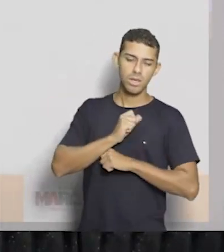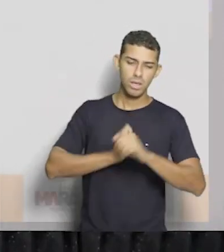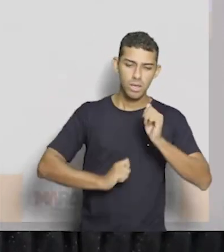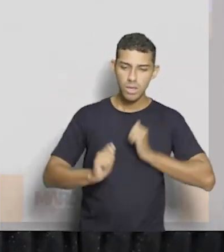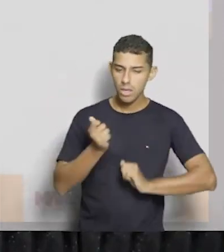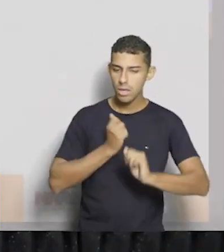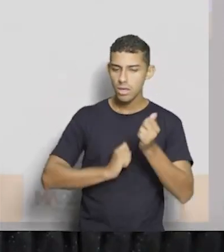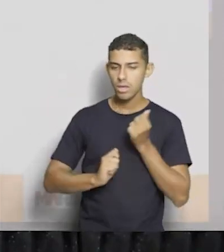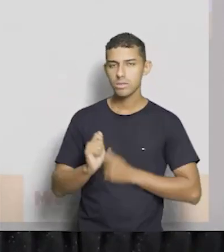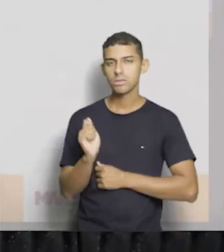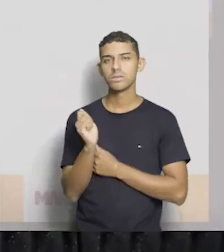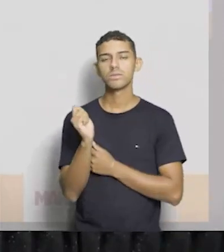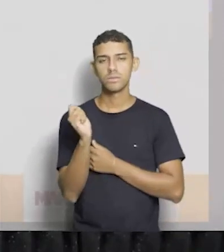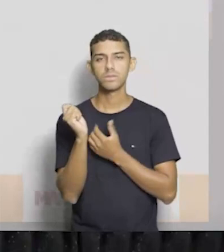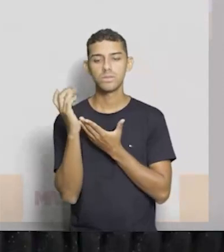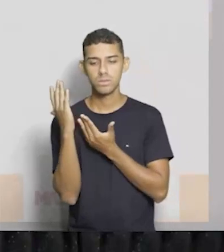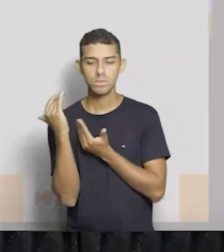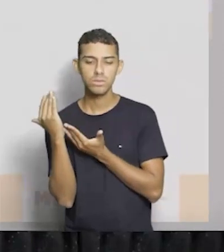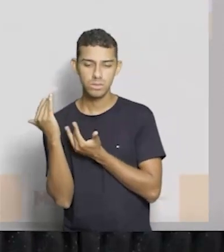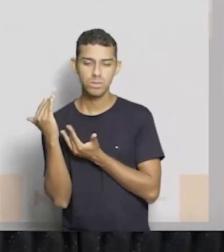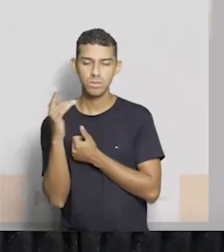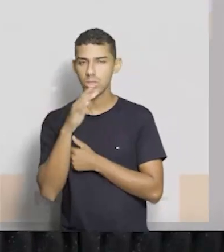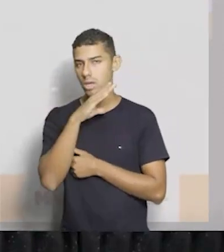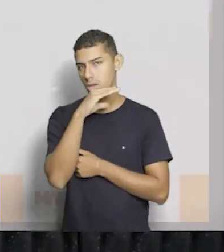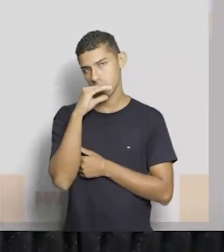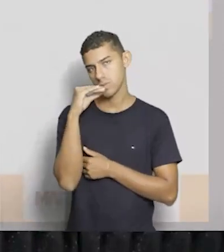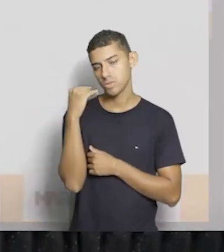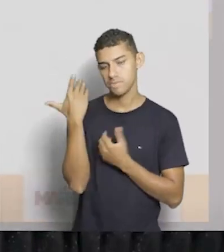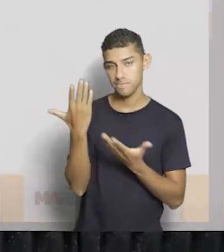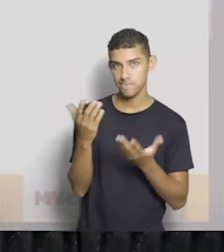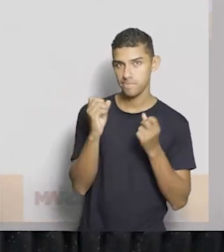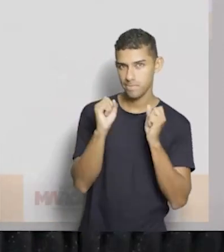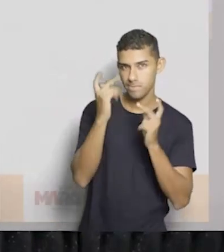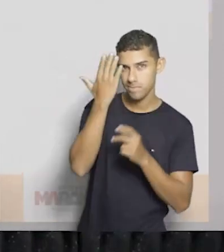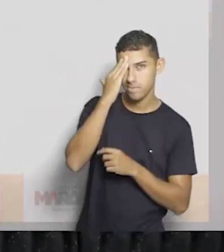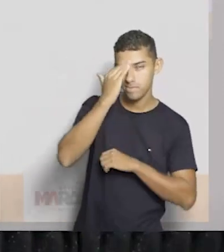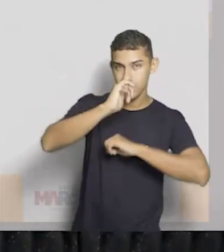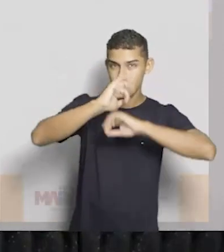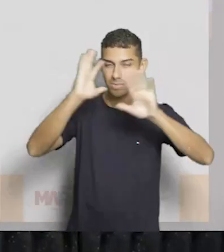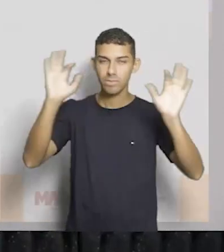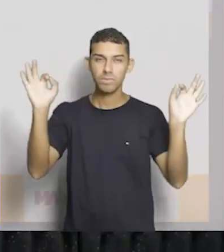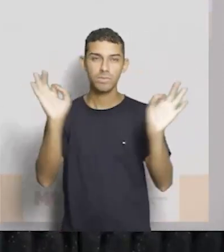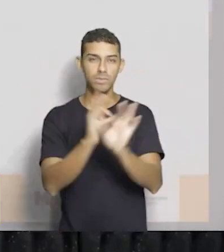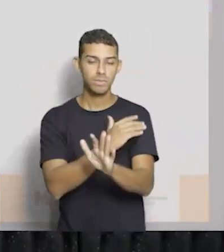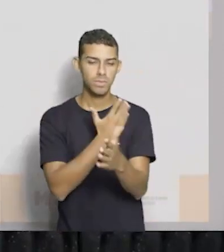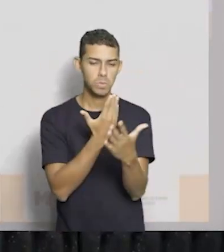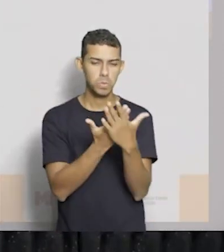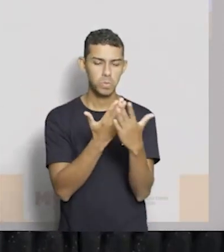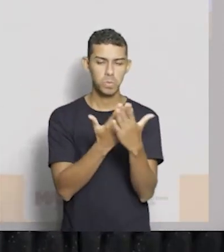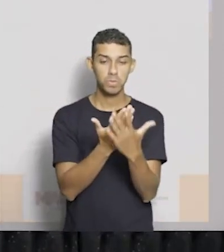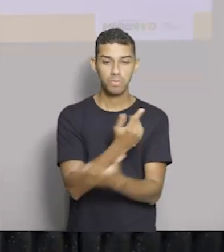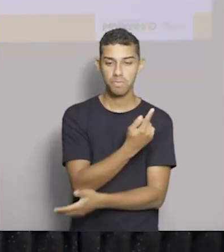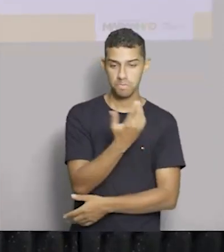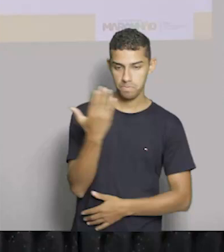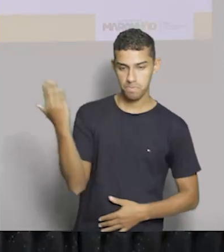ansiedade nos jovens ou nos adolescentes, tá bom? Pessoal, nós encerramos mais essa análise de